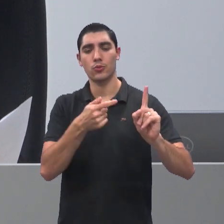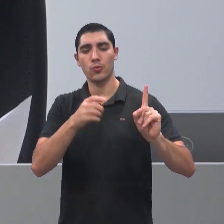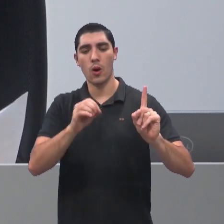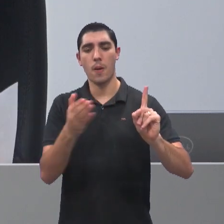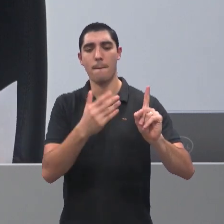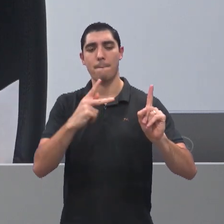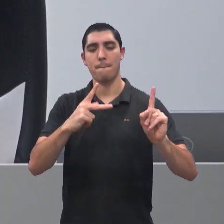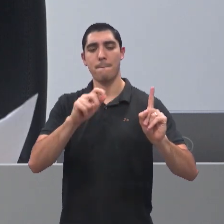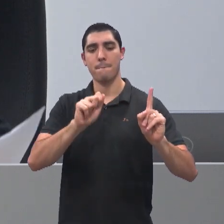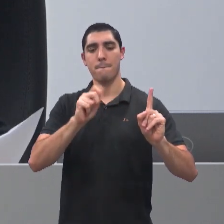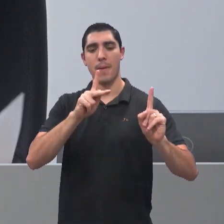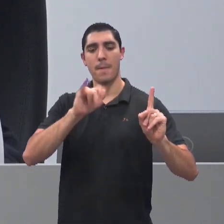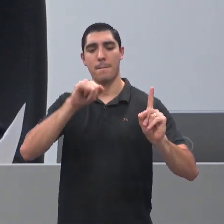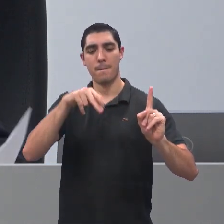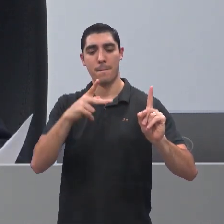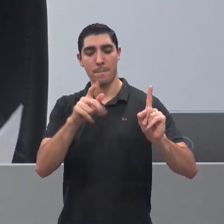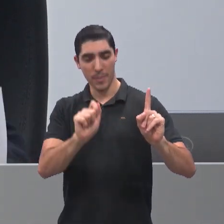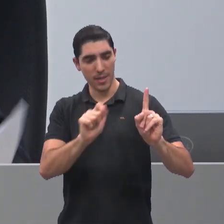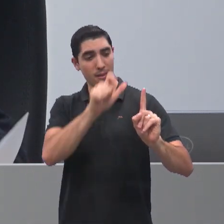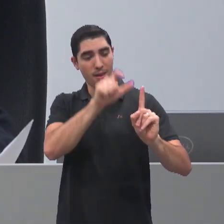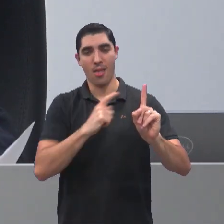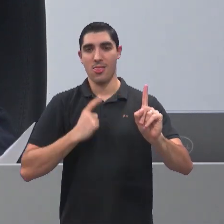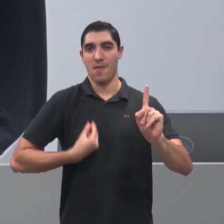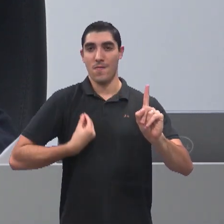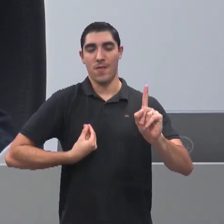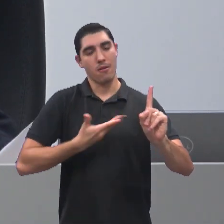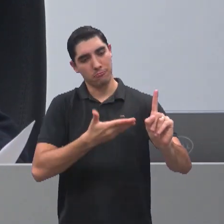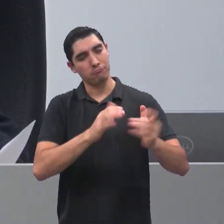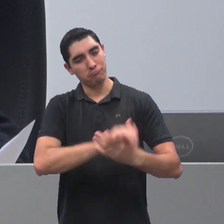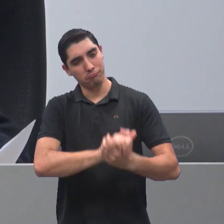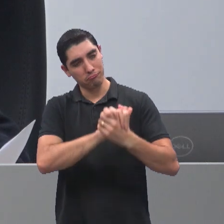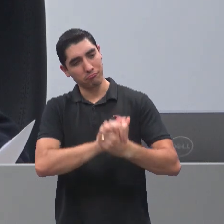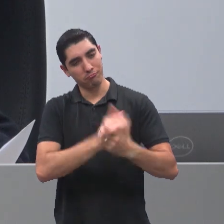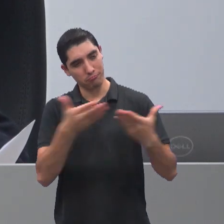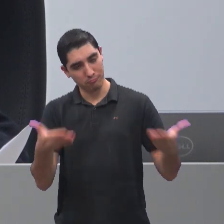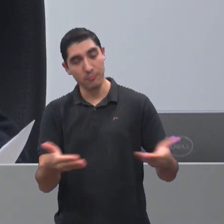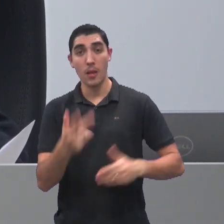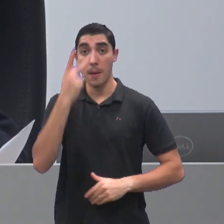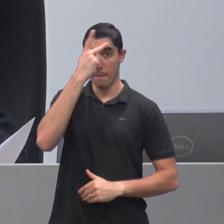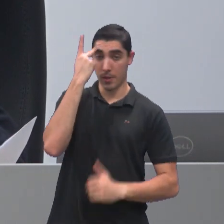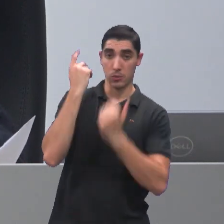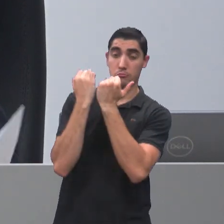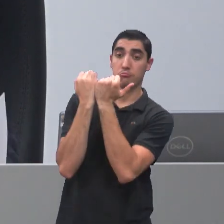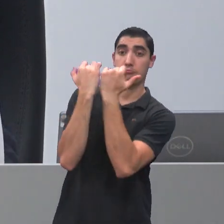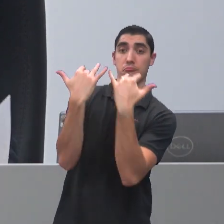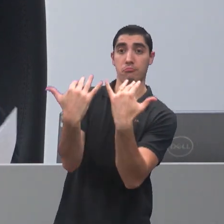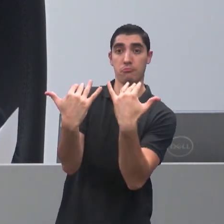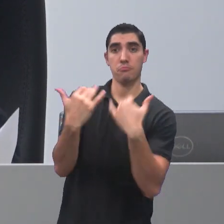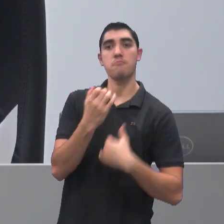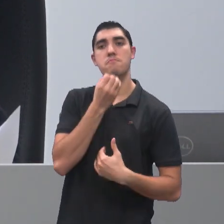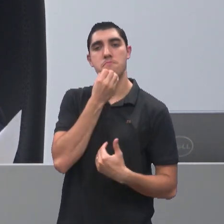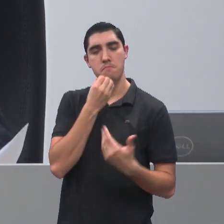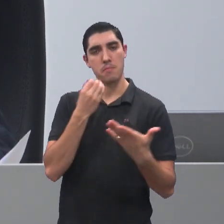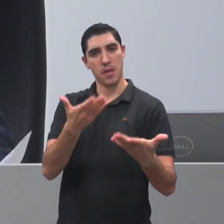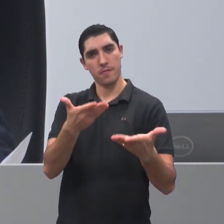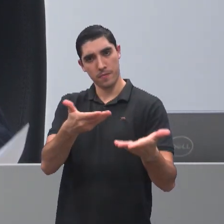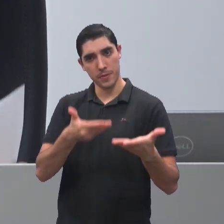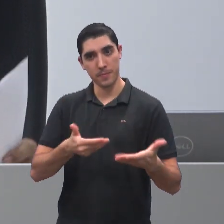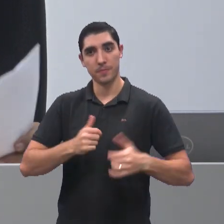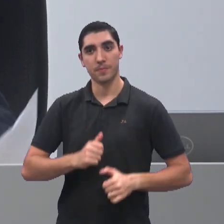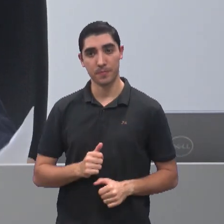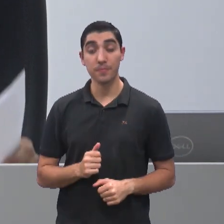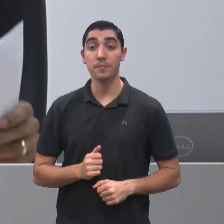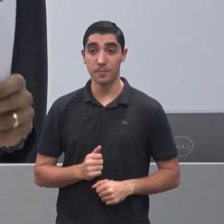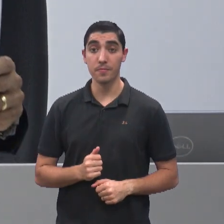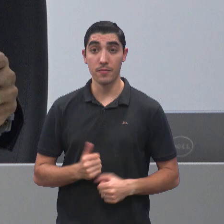da 107.9, o Cido, o pessoal aí na galeria, sejam bem-vindos. Questão de ordem,